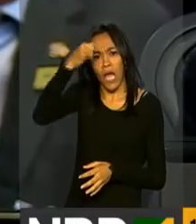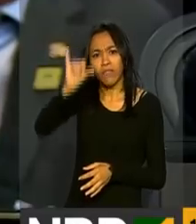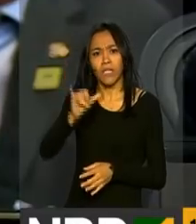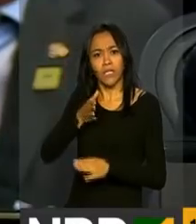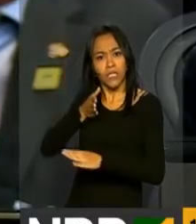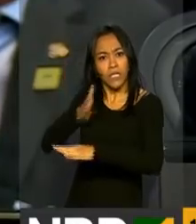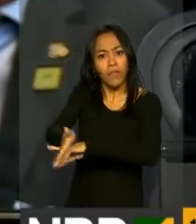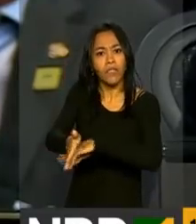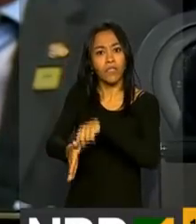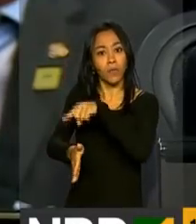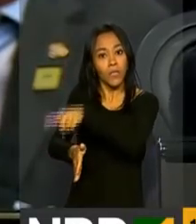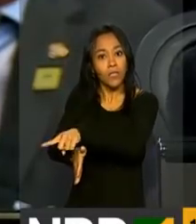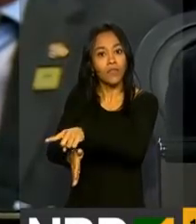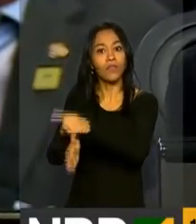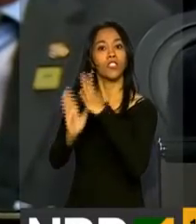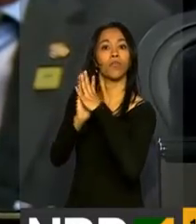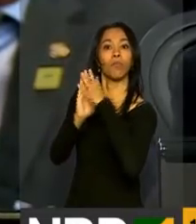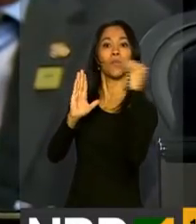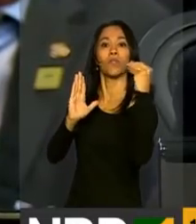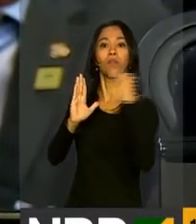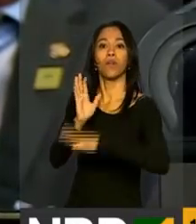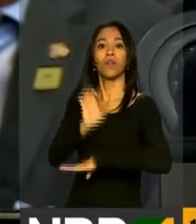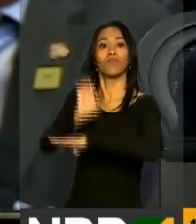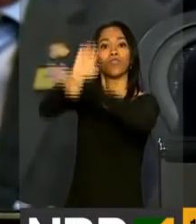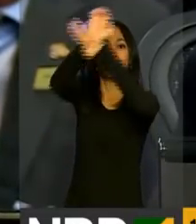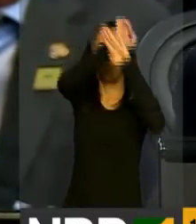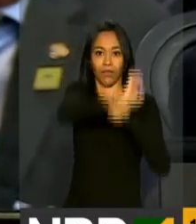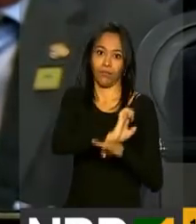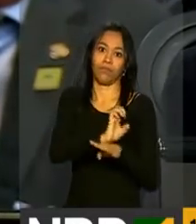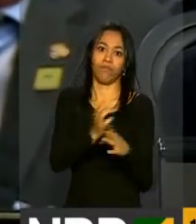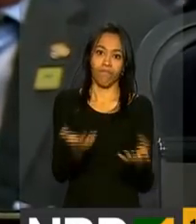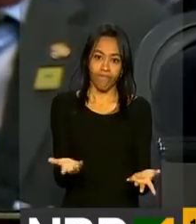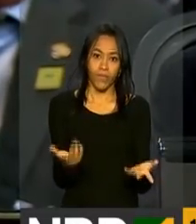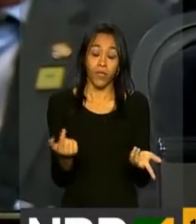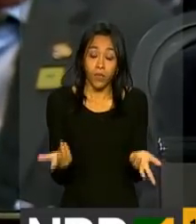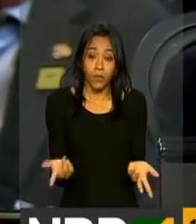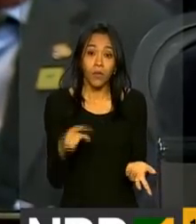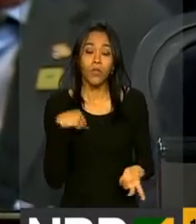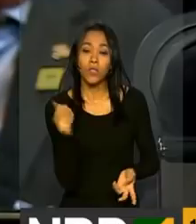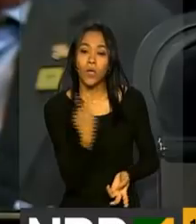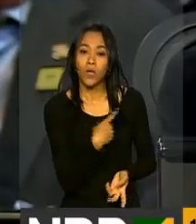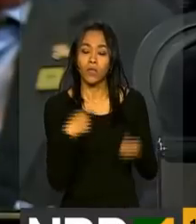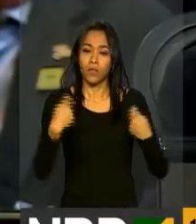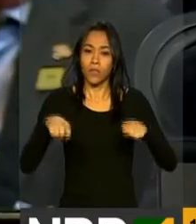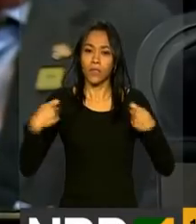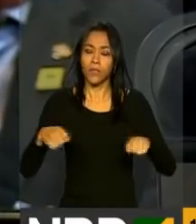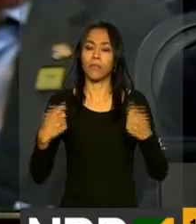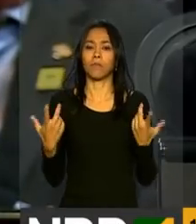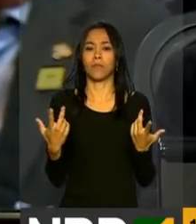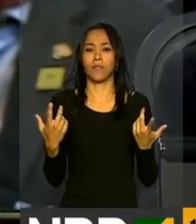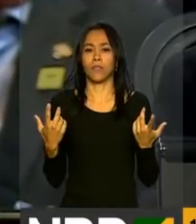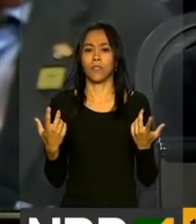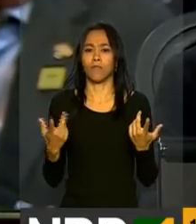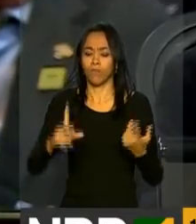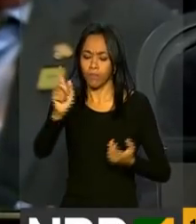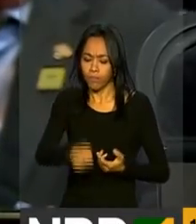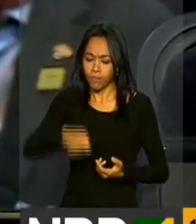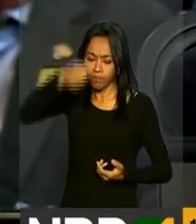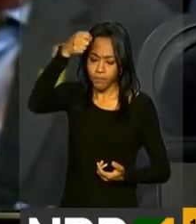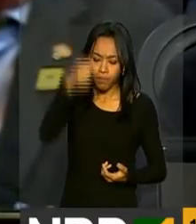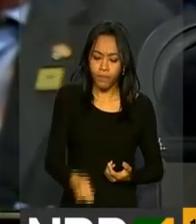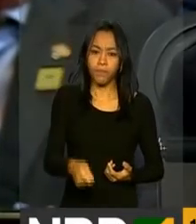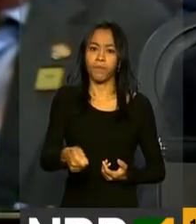se deu isso serve de exemplo para os outros estados não é então nós temos que combater é rigorosamente